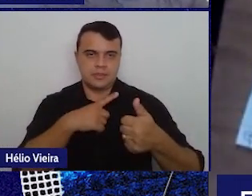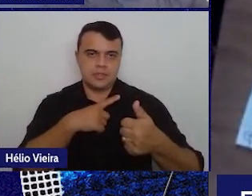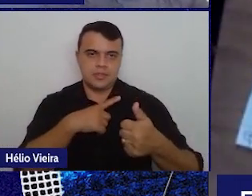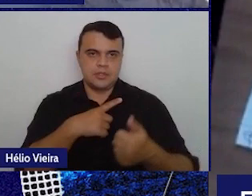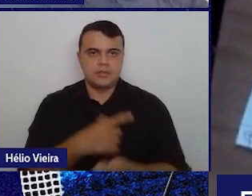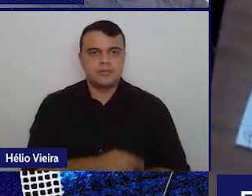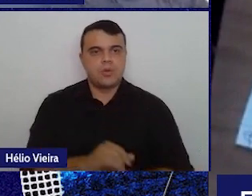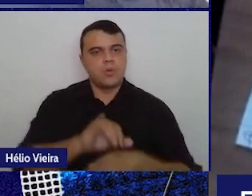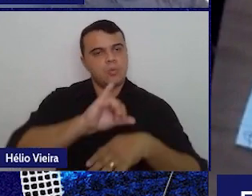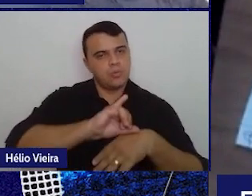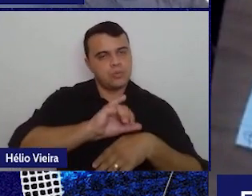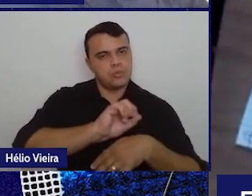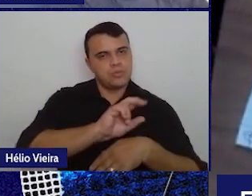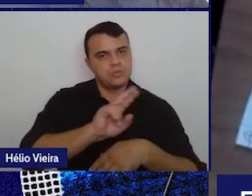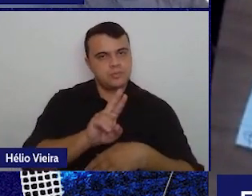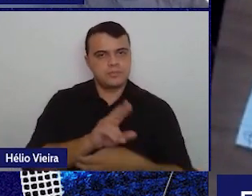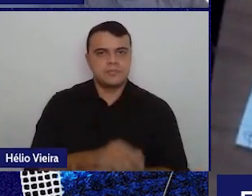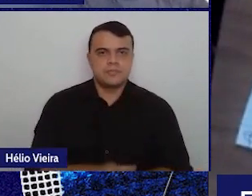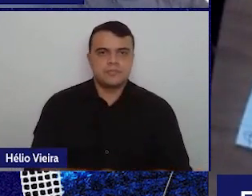cima.